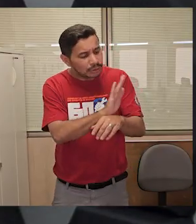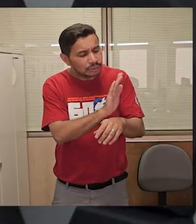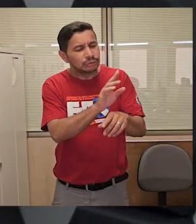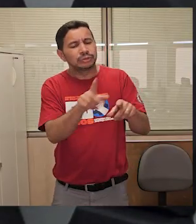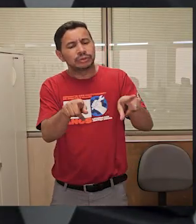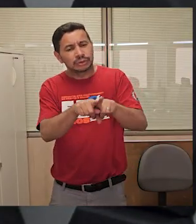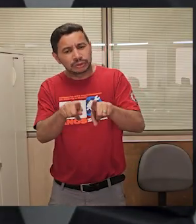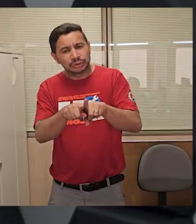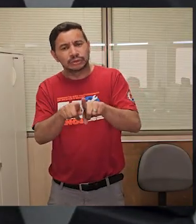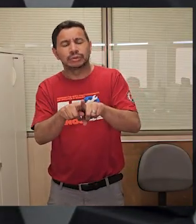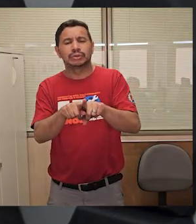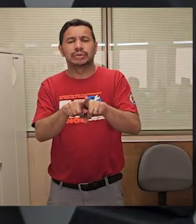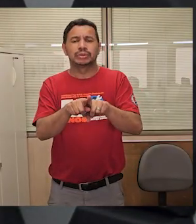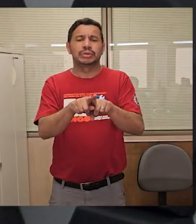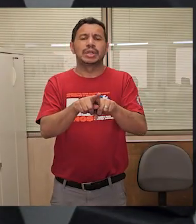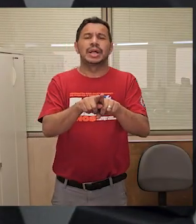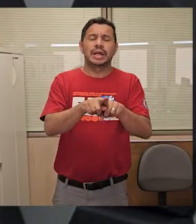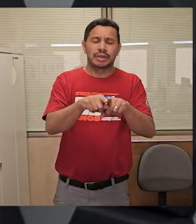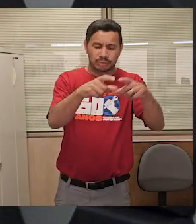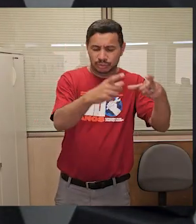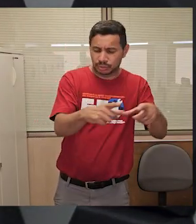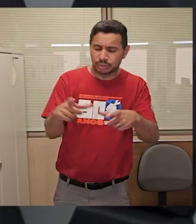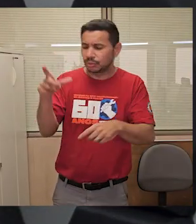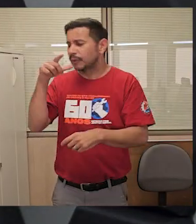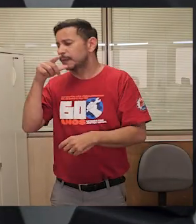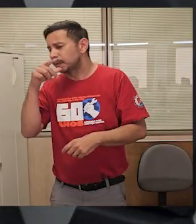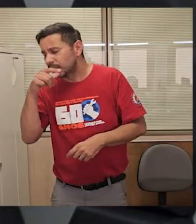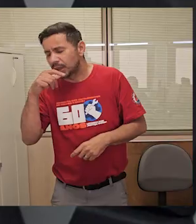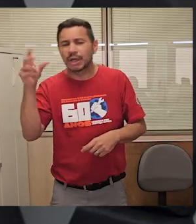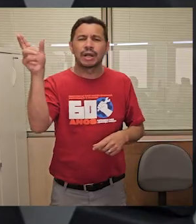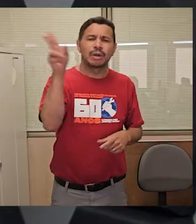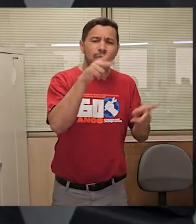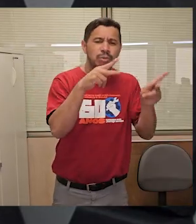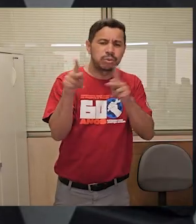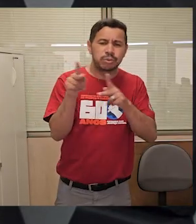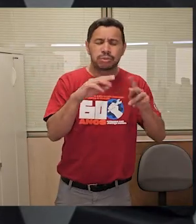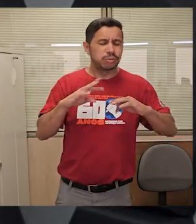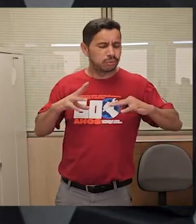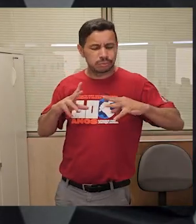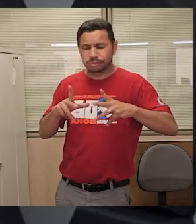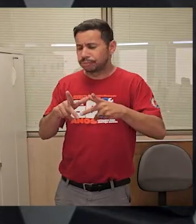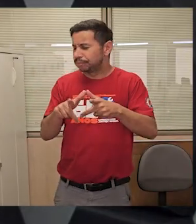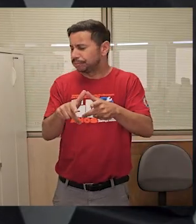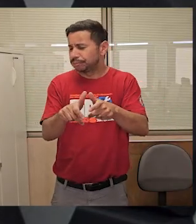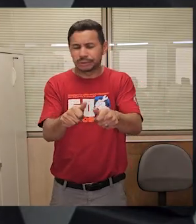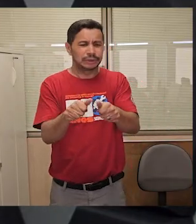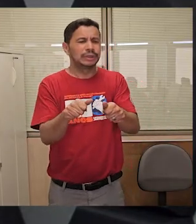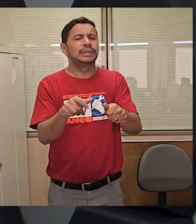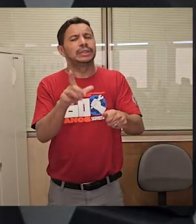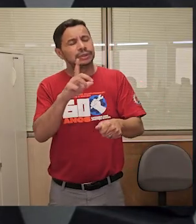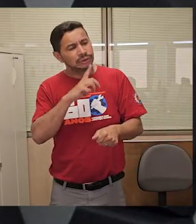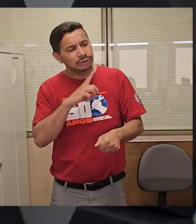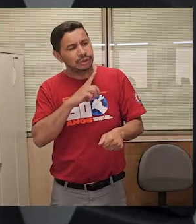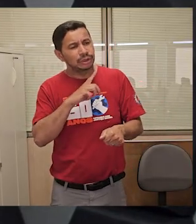questões, os biomas, a água, o ar e tudo, mas tem outras